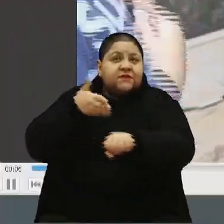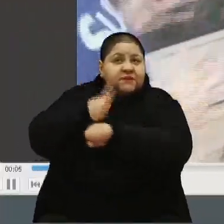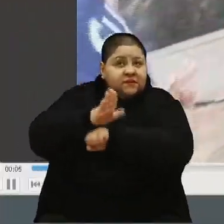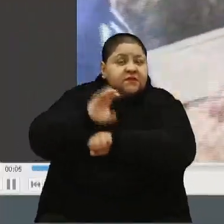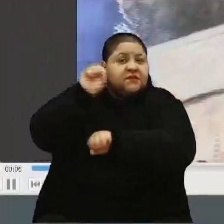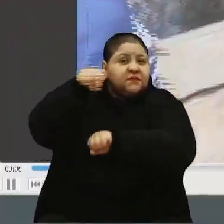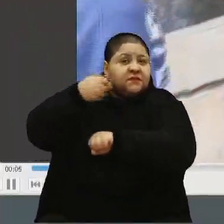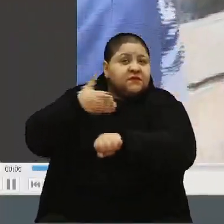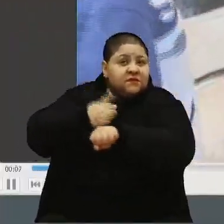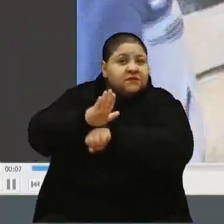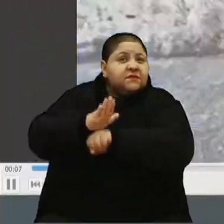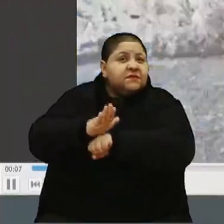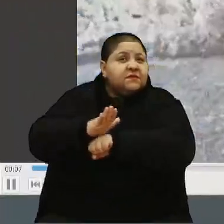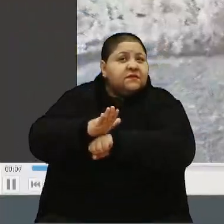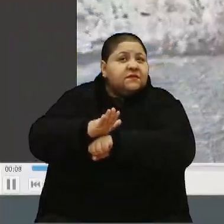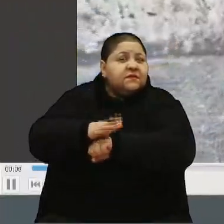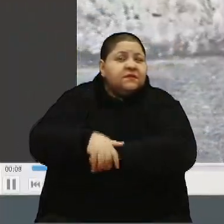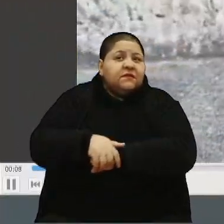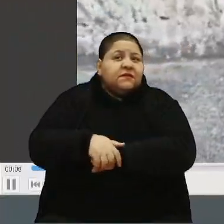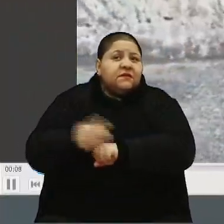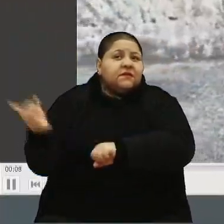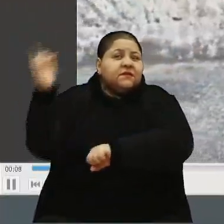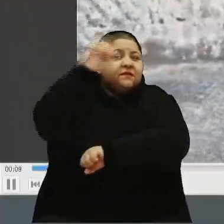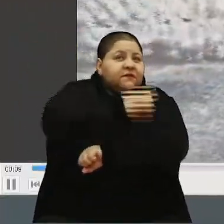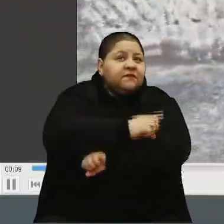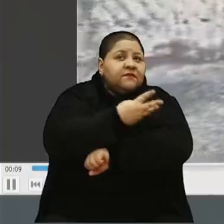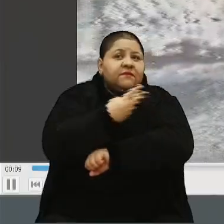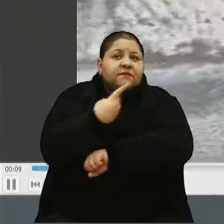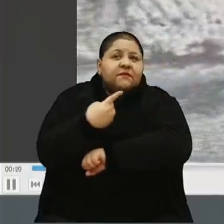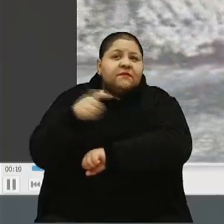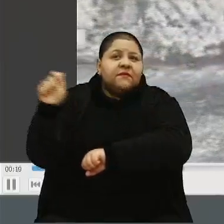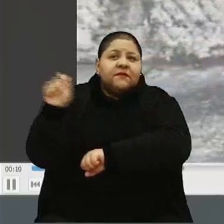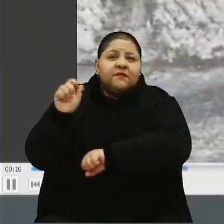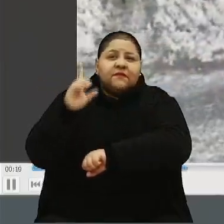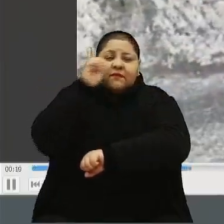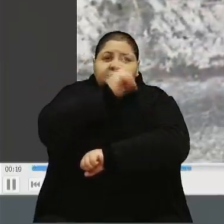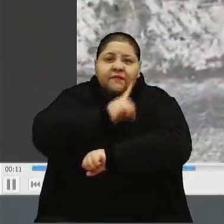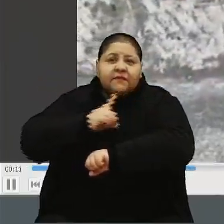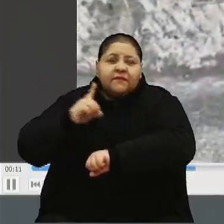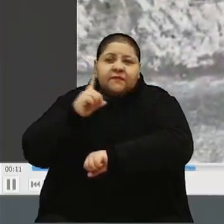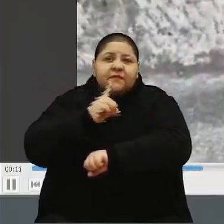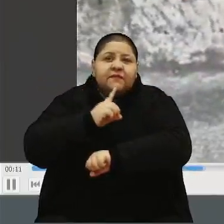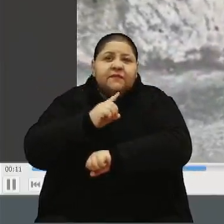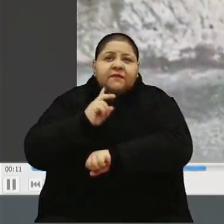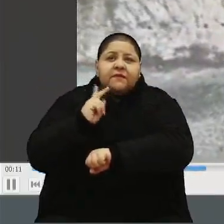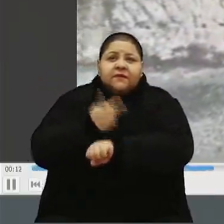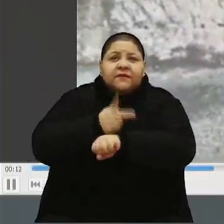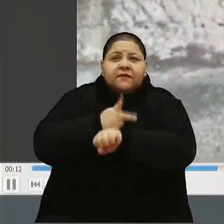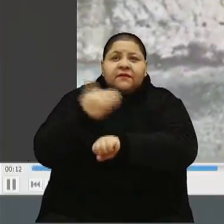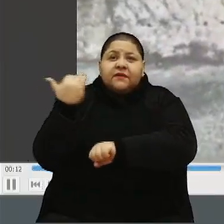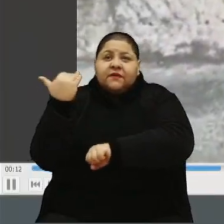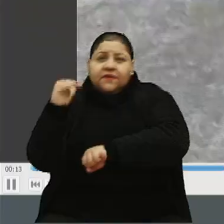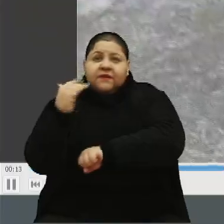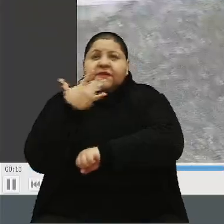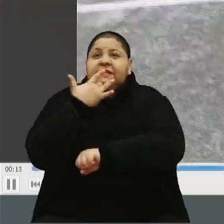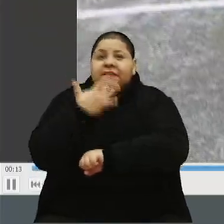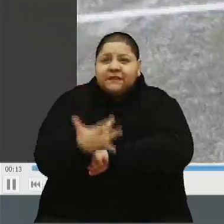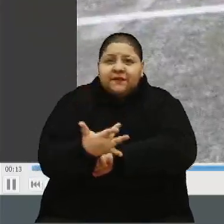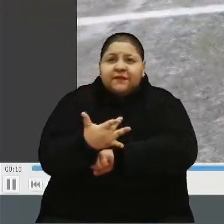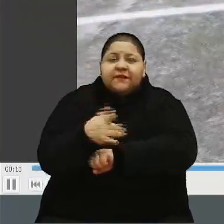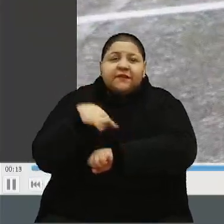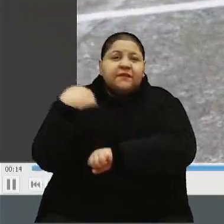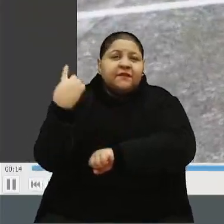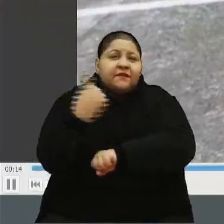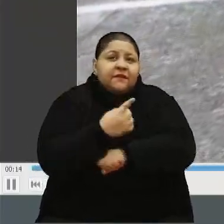eu também vou. Vai ser no dia 31 de agosto, domingo, às 12h30 da tarde. Vai ser no